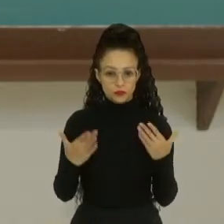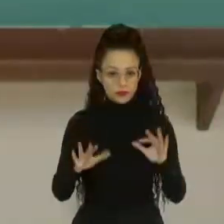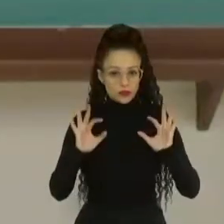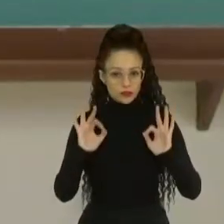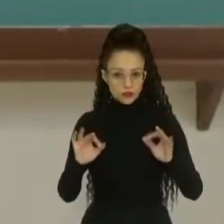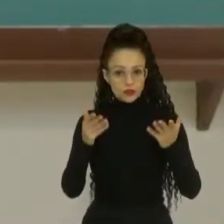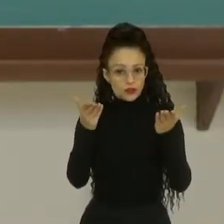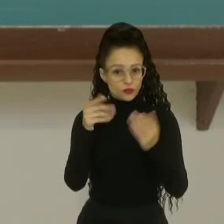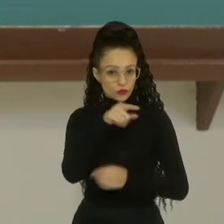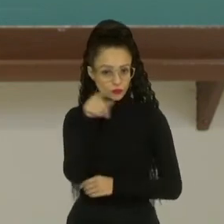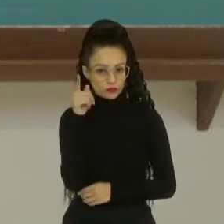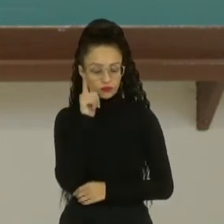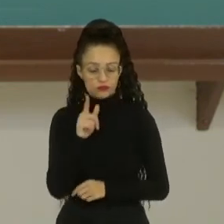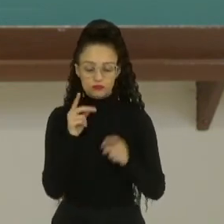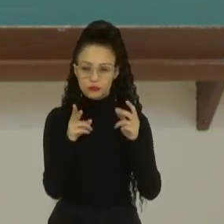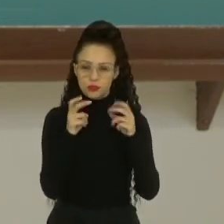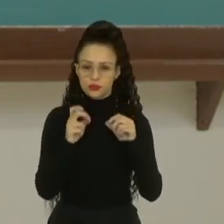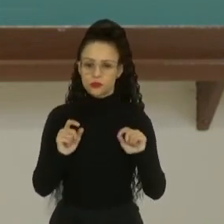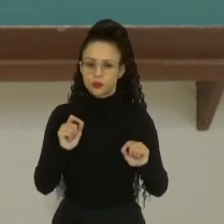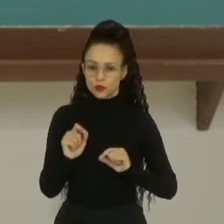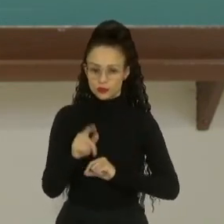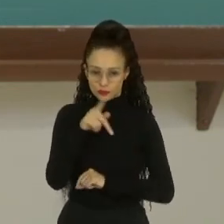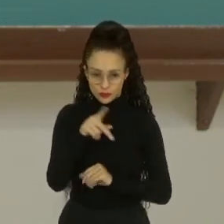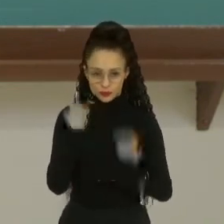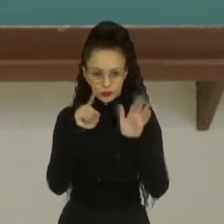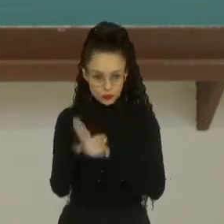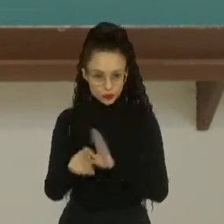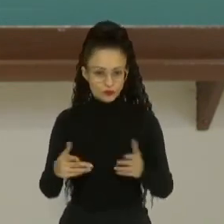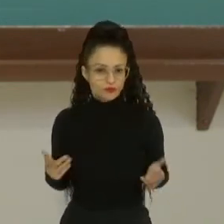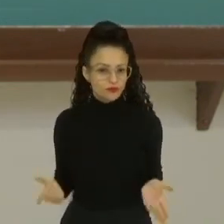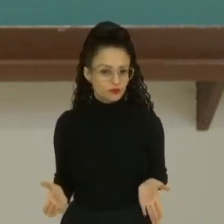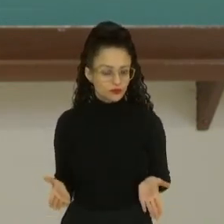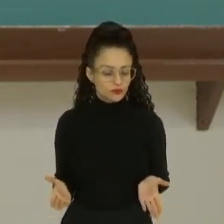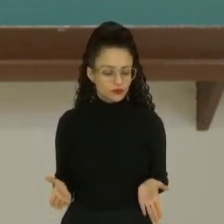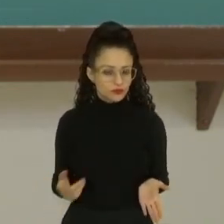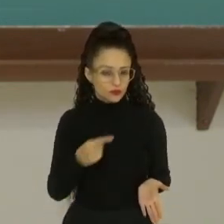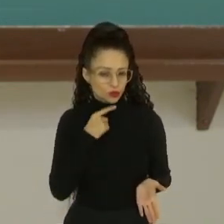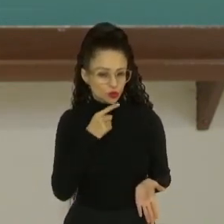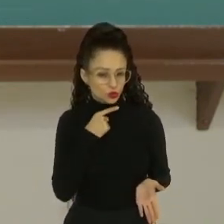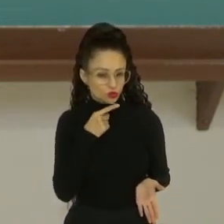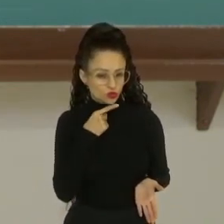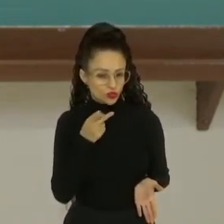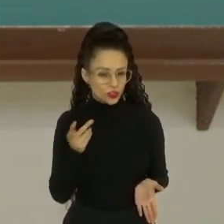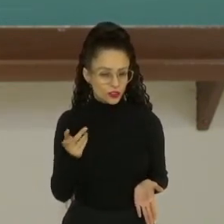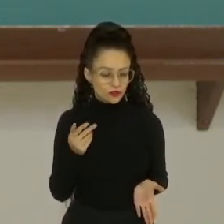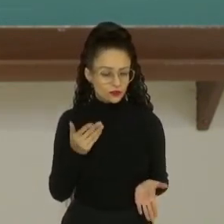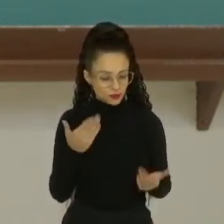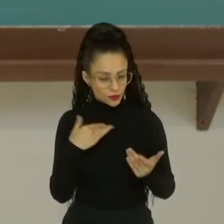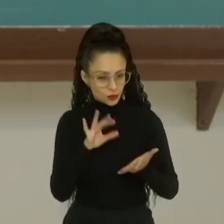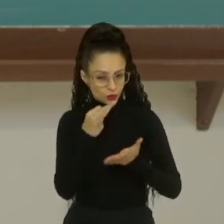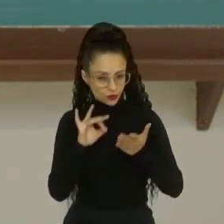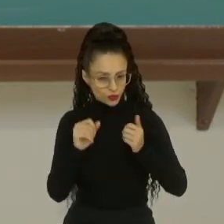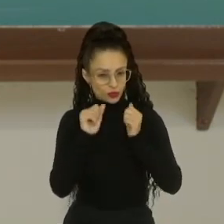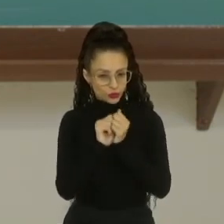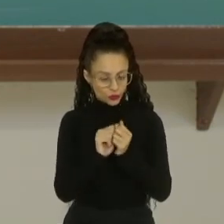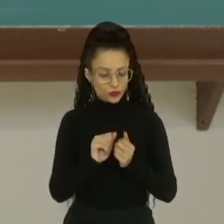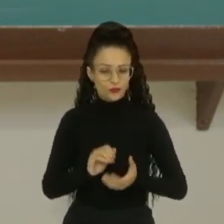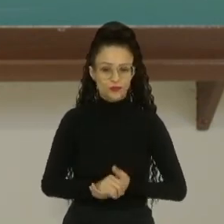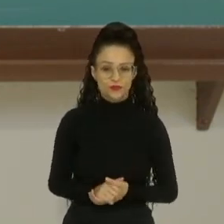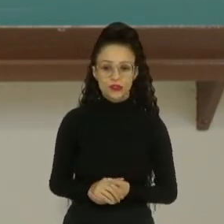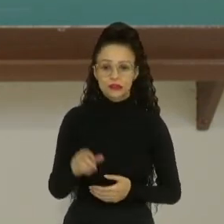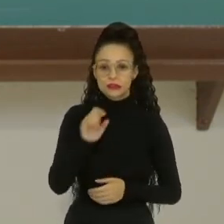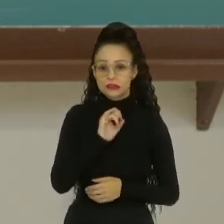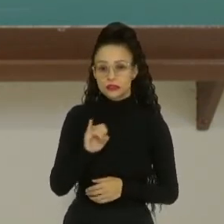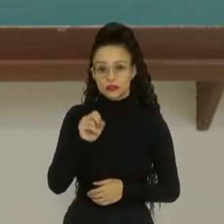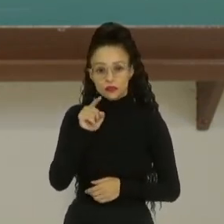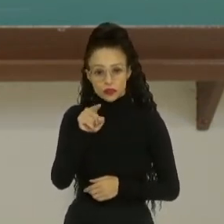Certo, e aí, você conseguiu perceber o que o professor perguntou? Ficou em dúvida? Vamos conferir juntos então? Se